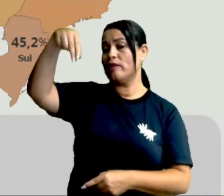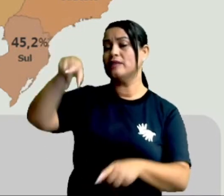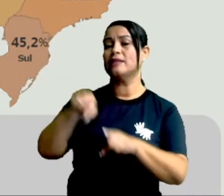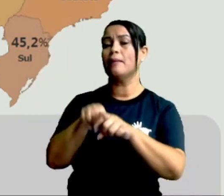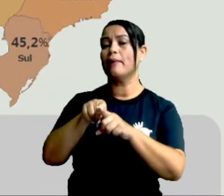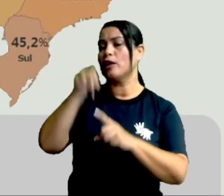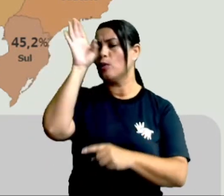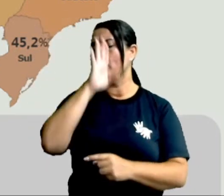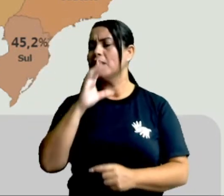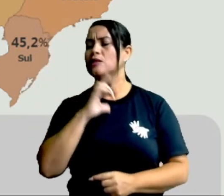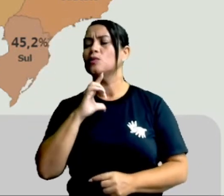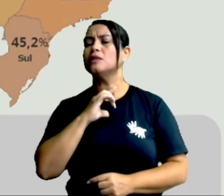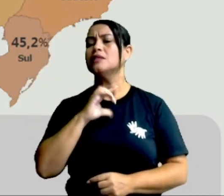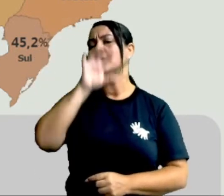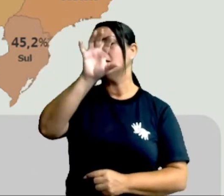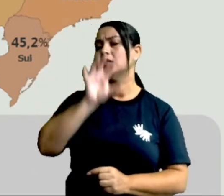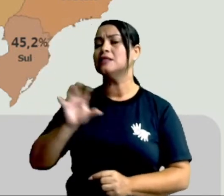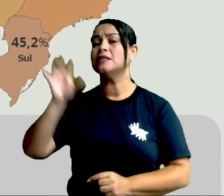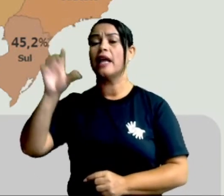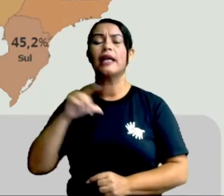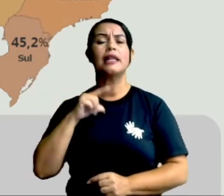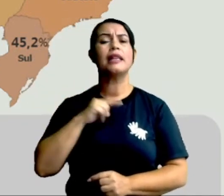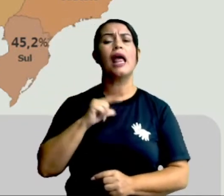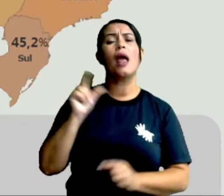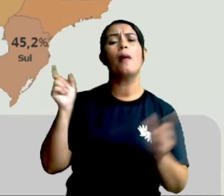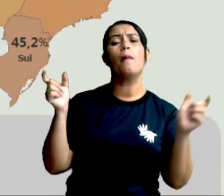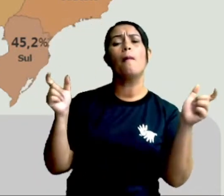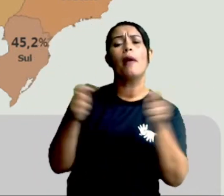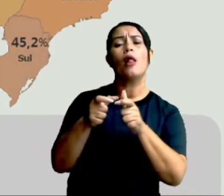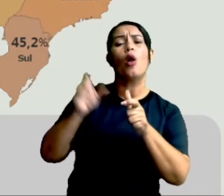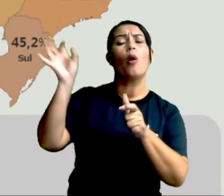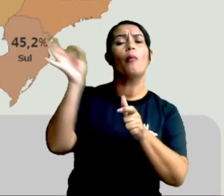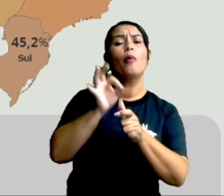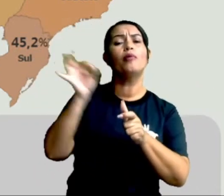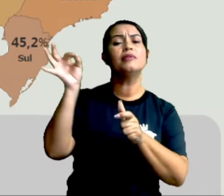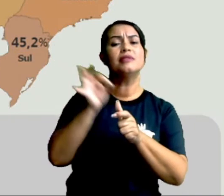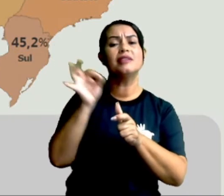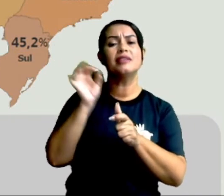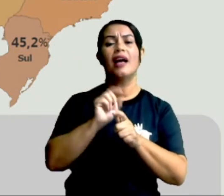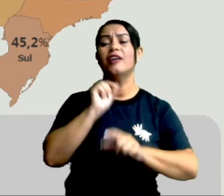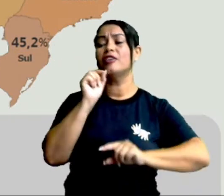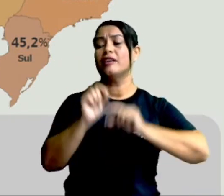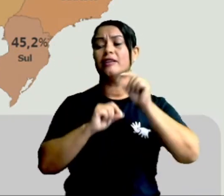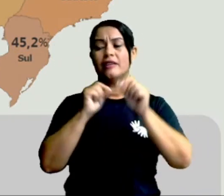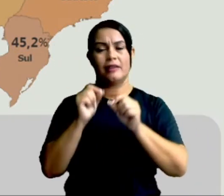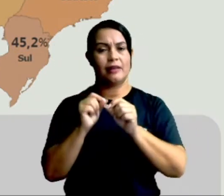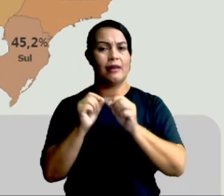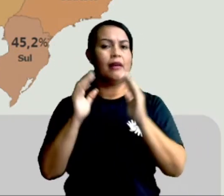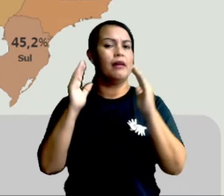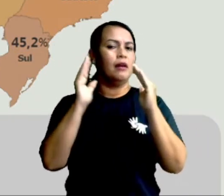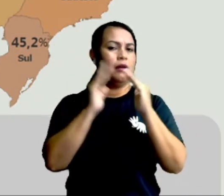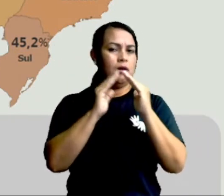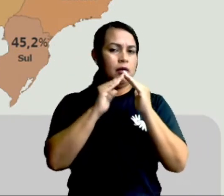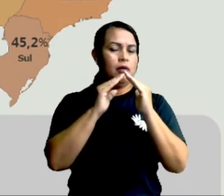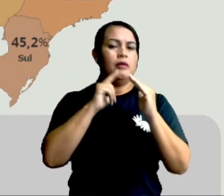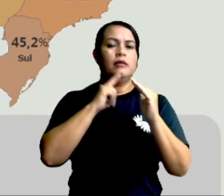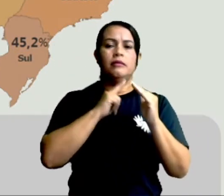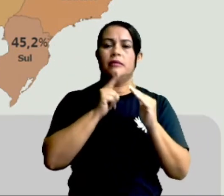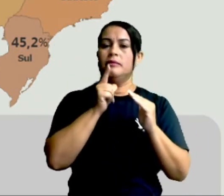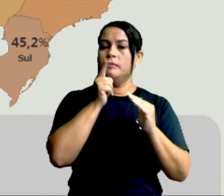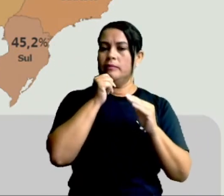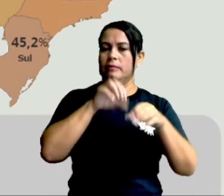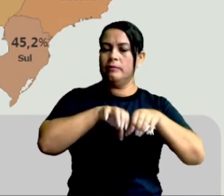são aquelas regiões que apresentam as menores porcentagens, certo? De casas, de residências com